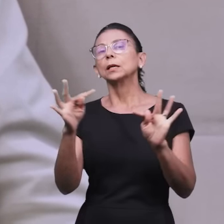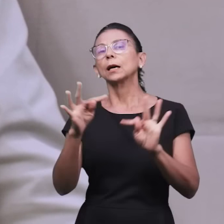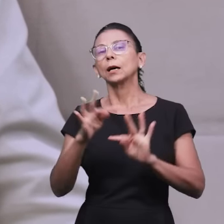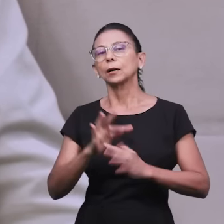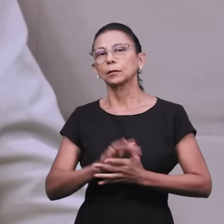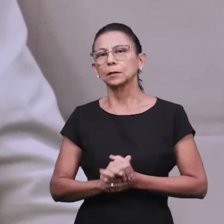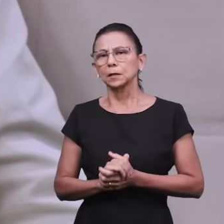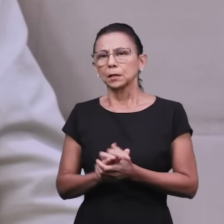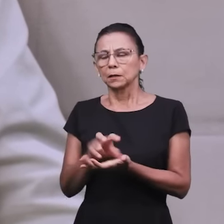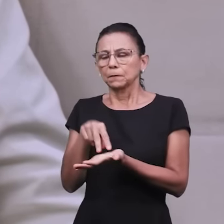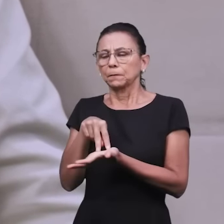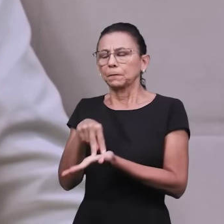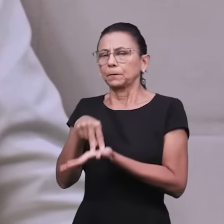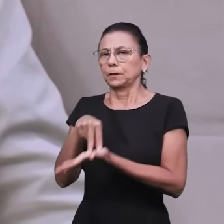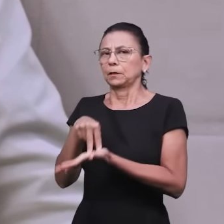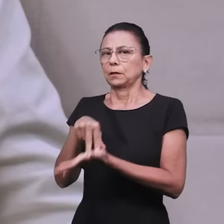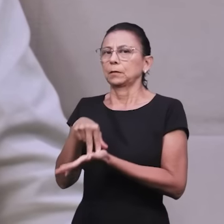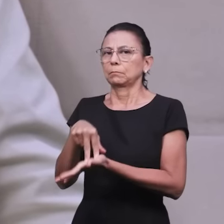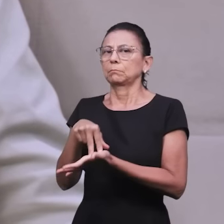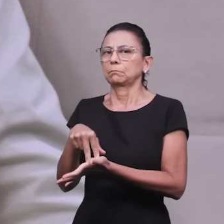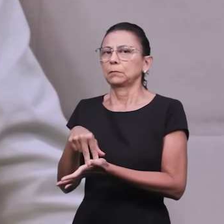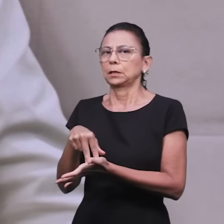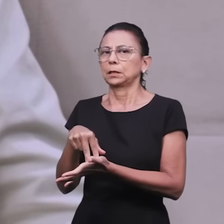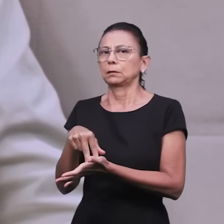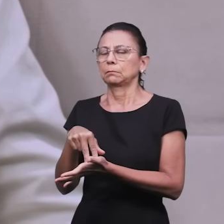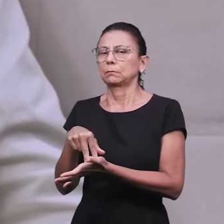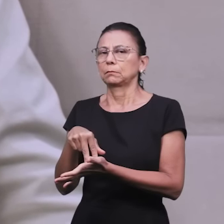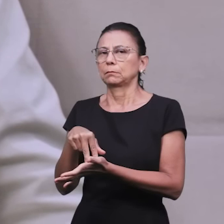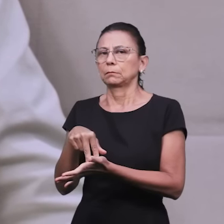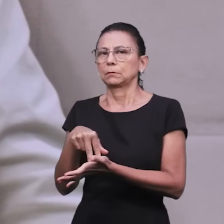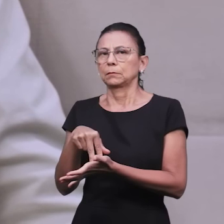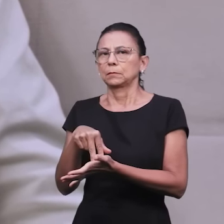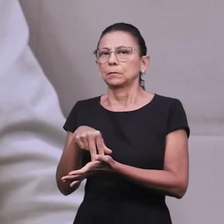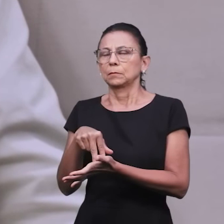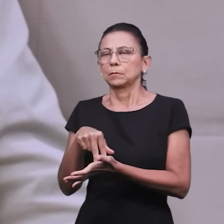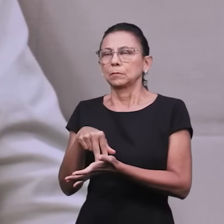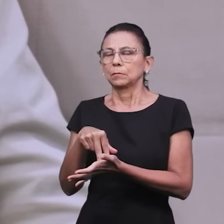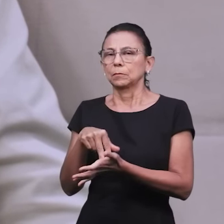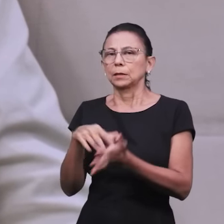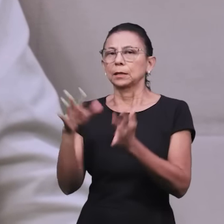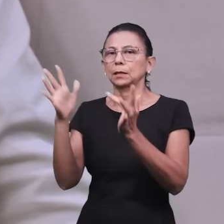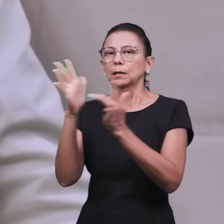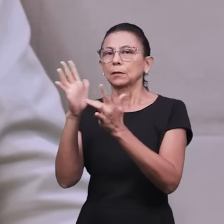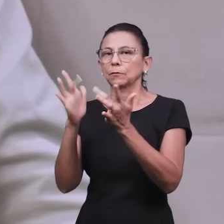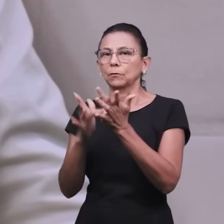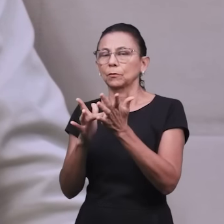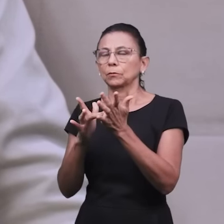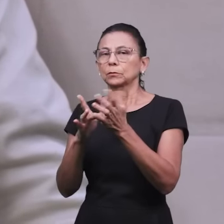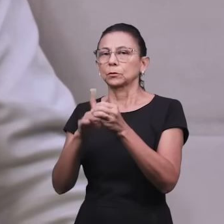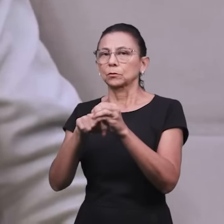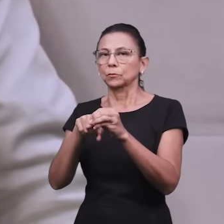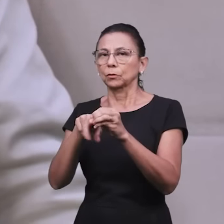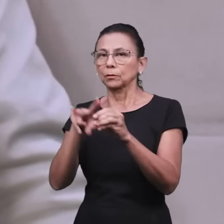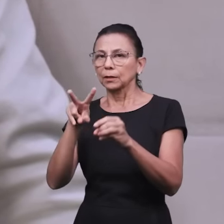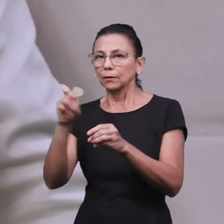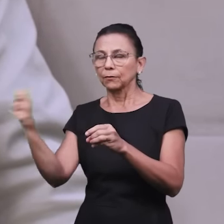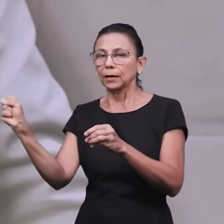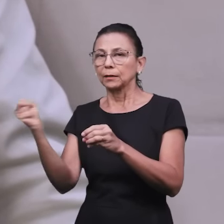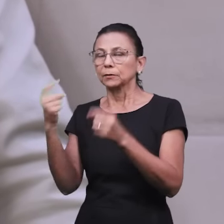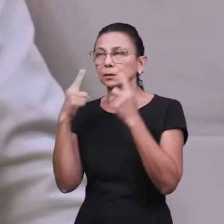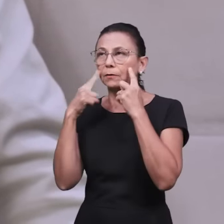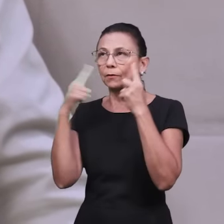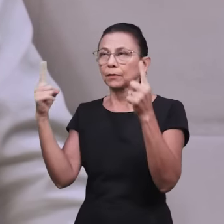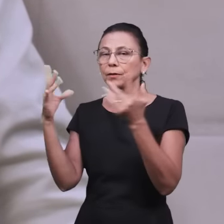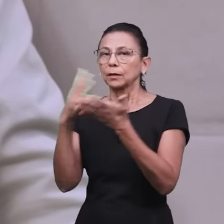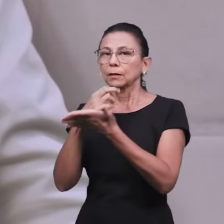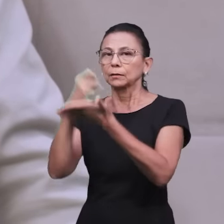edificados sobre a rocha e prontos para ouvir o toque da trombeta, a volta gloriosa do Senhor